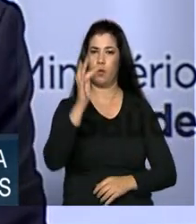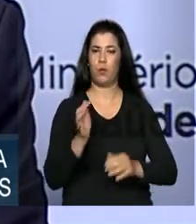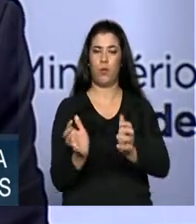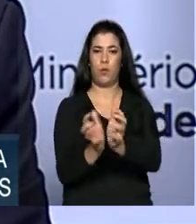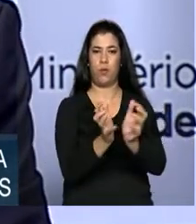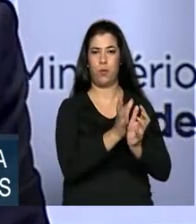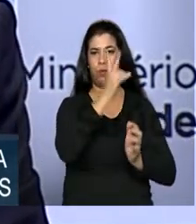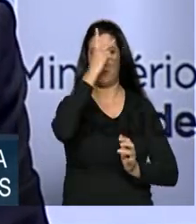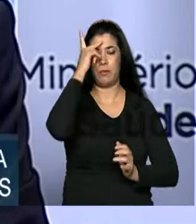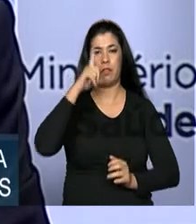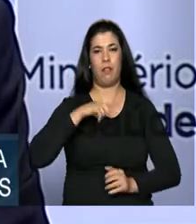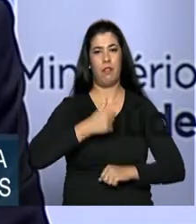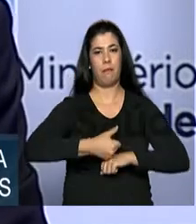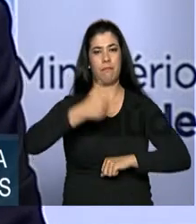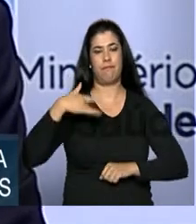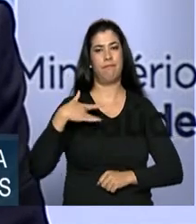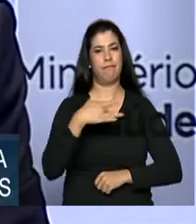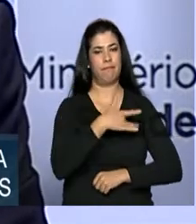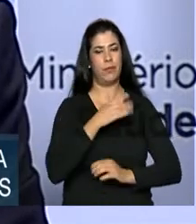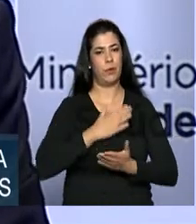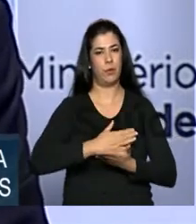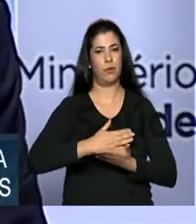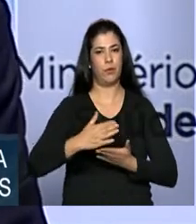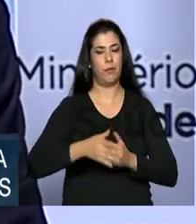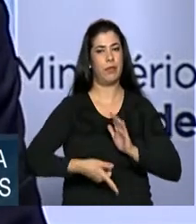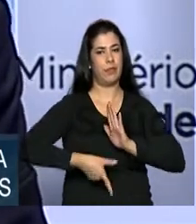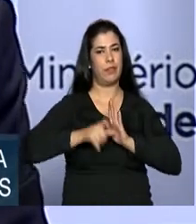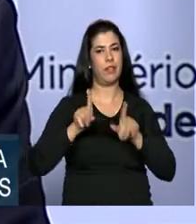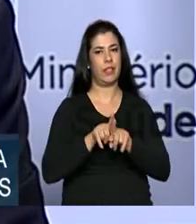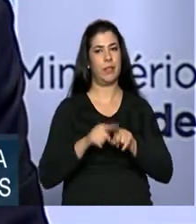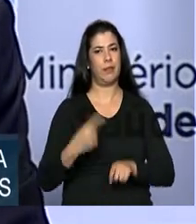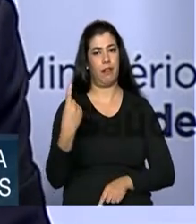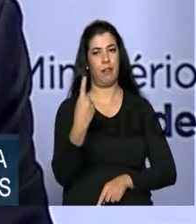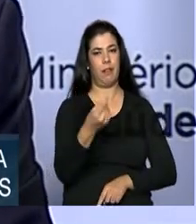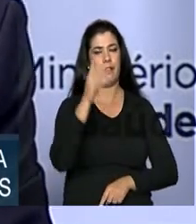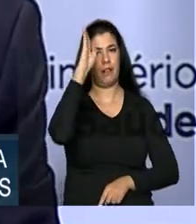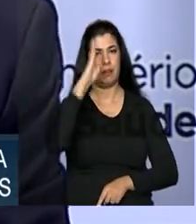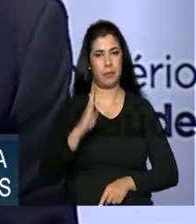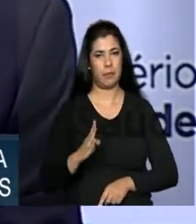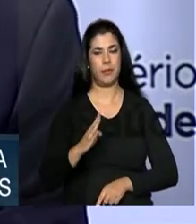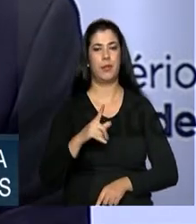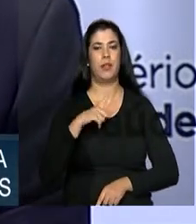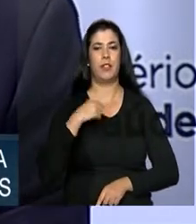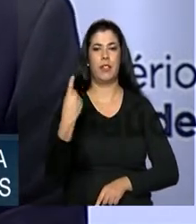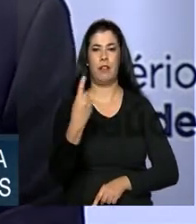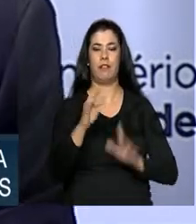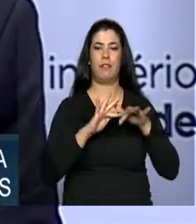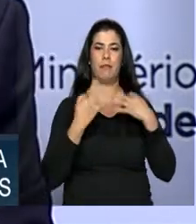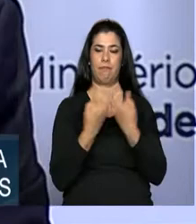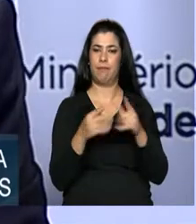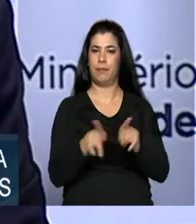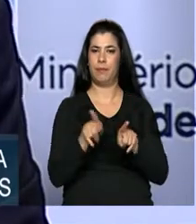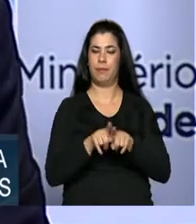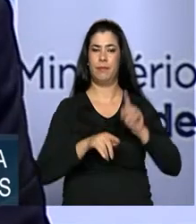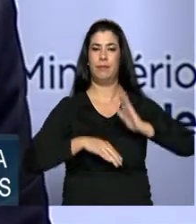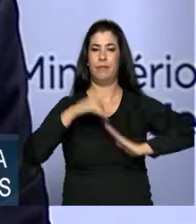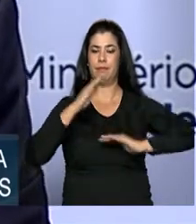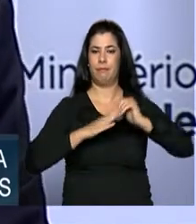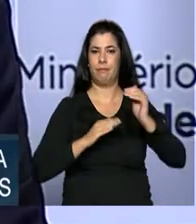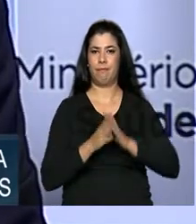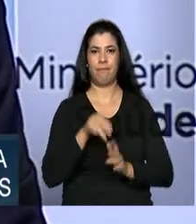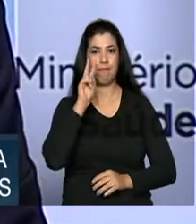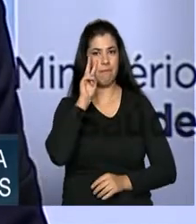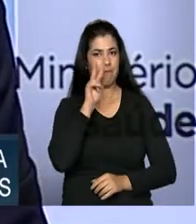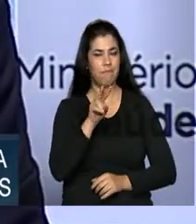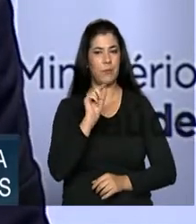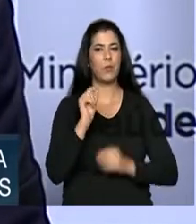gente começando muito cedo, mas a importância de cada brasileiro, cada brasileira, cada família, né, também se